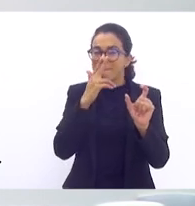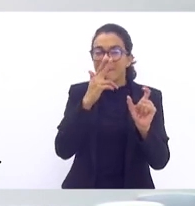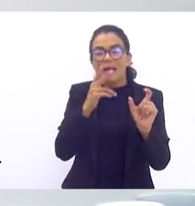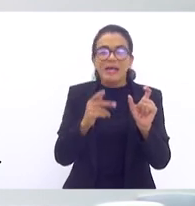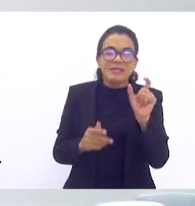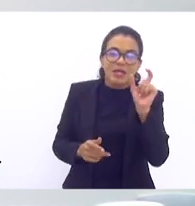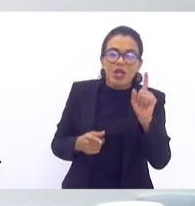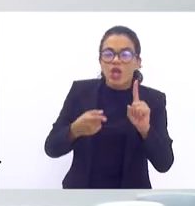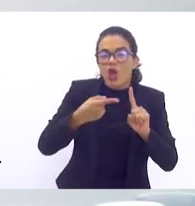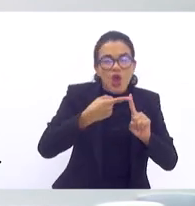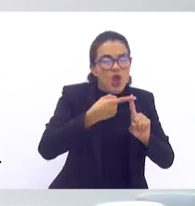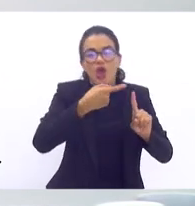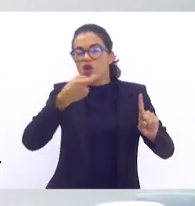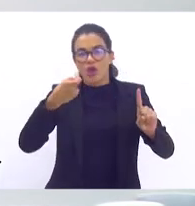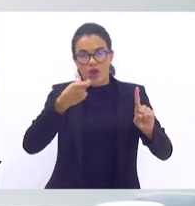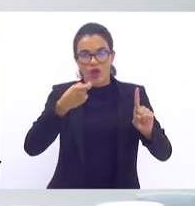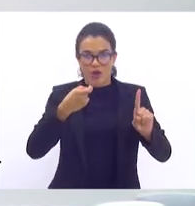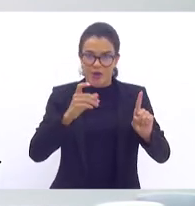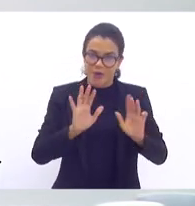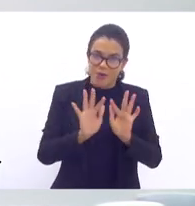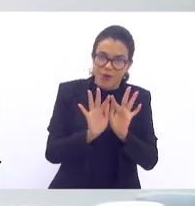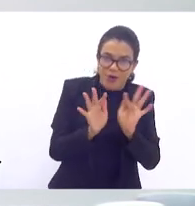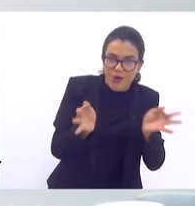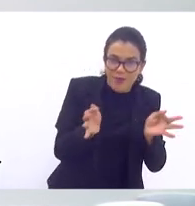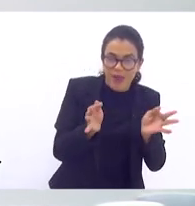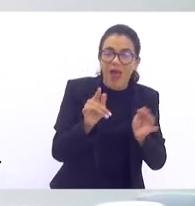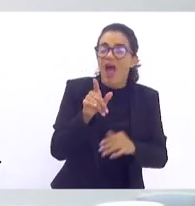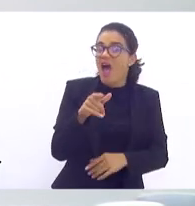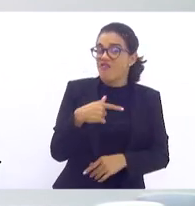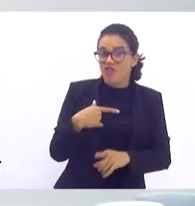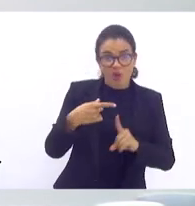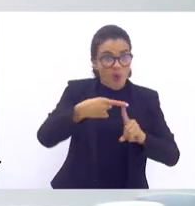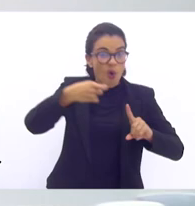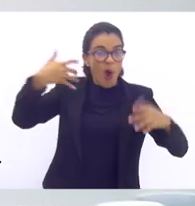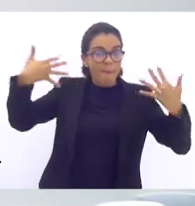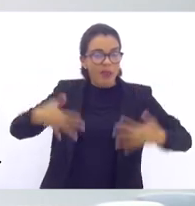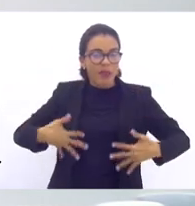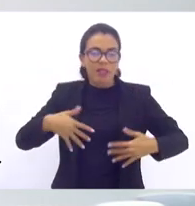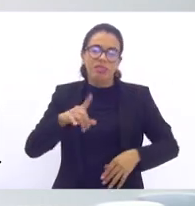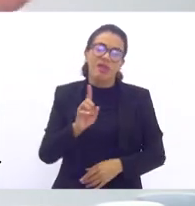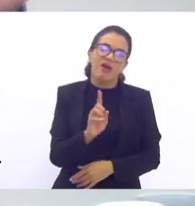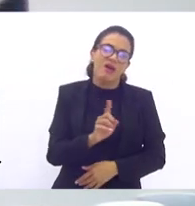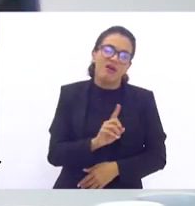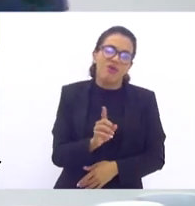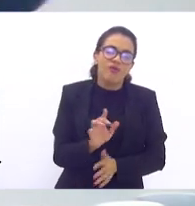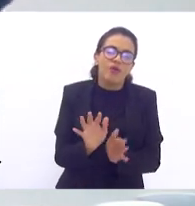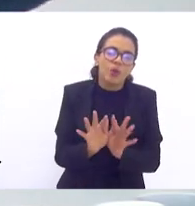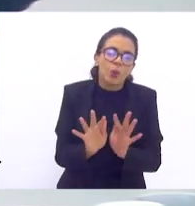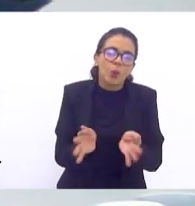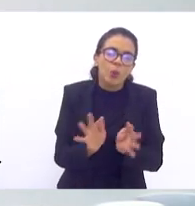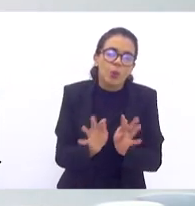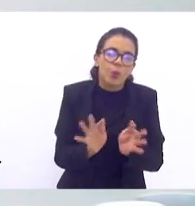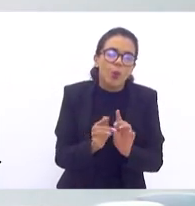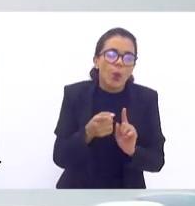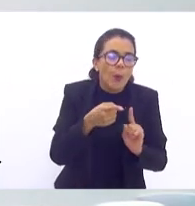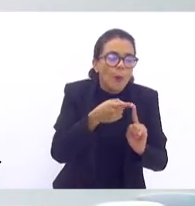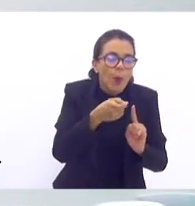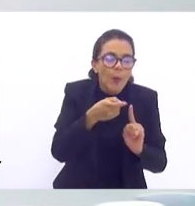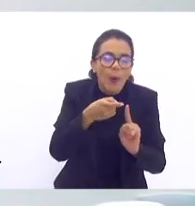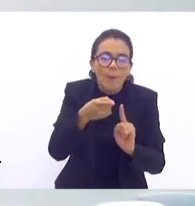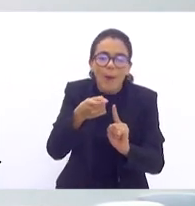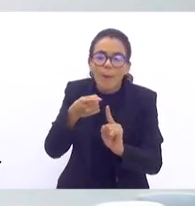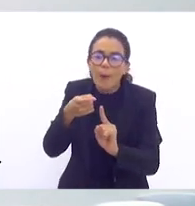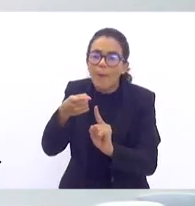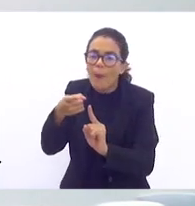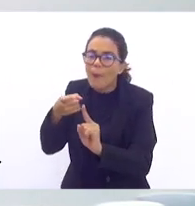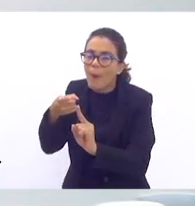golpes entendeu né o cara fala assim ah foi um grande golpe não foi o problema que foi foi foi acontecendo pequenos golpes